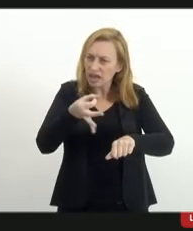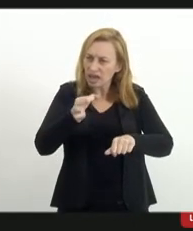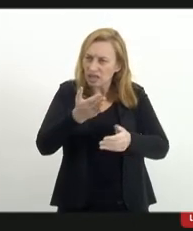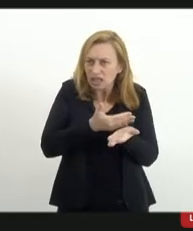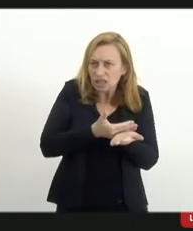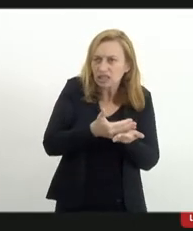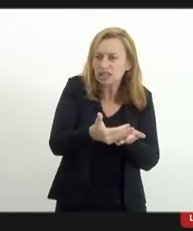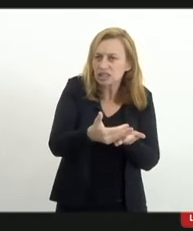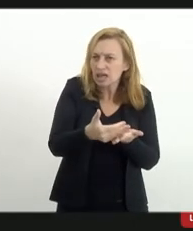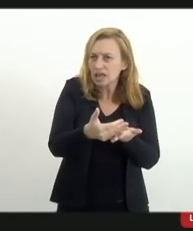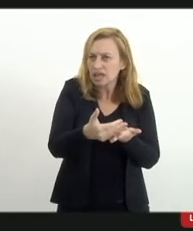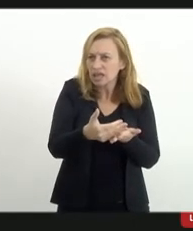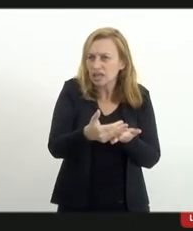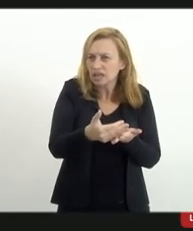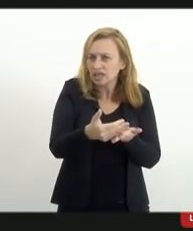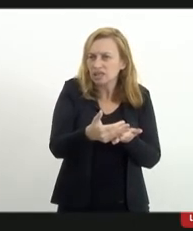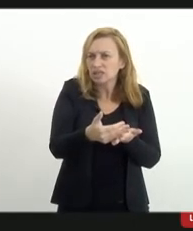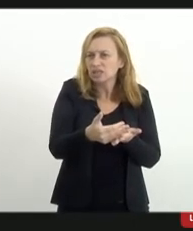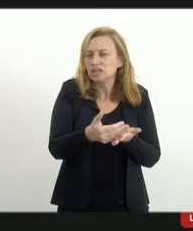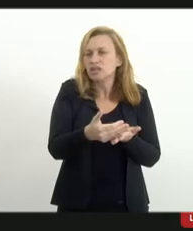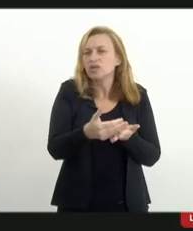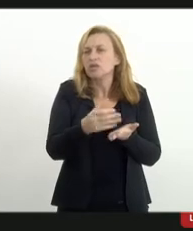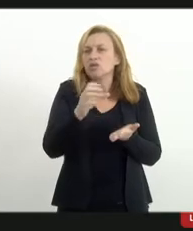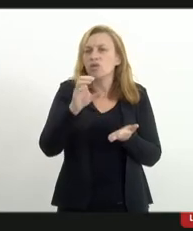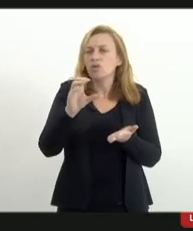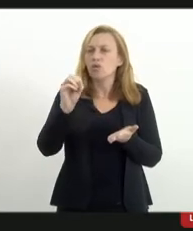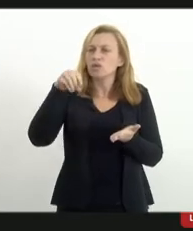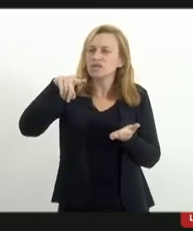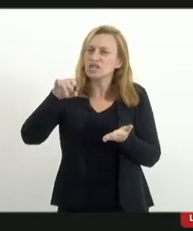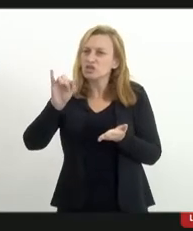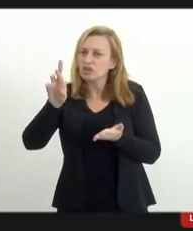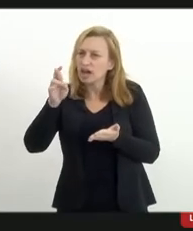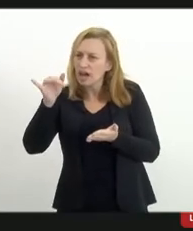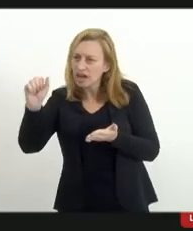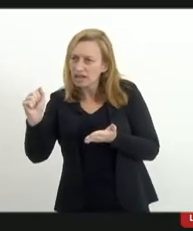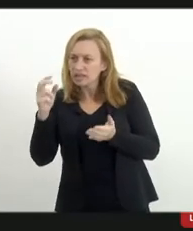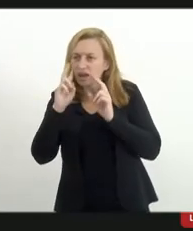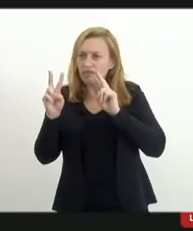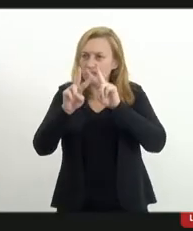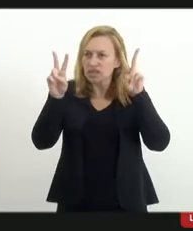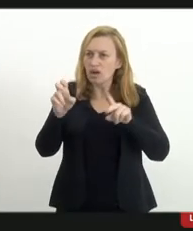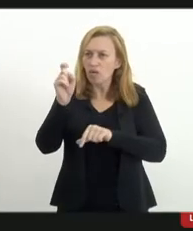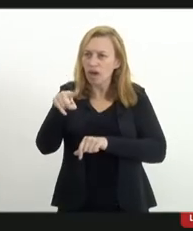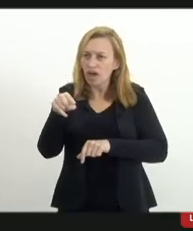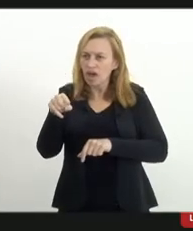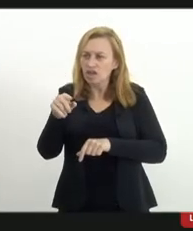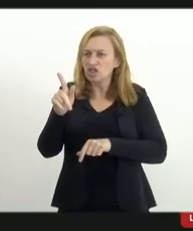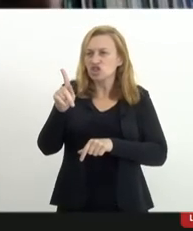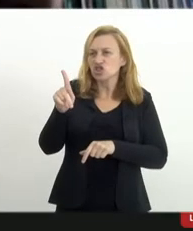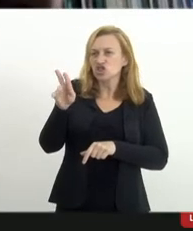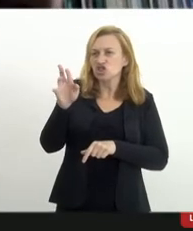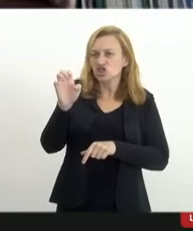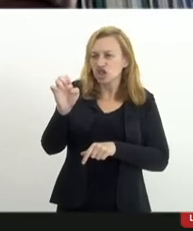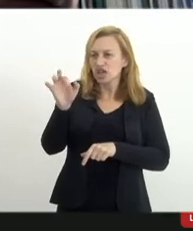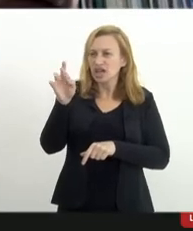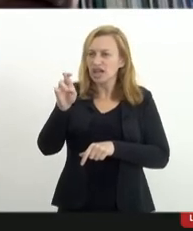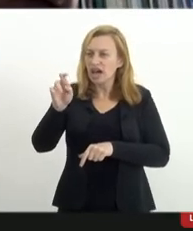termo inicial, para as concessionárias, na visão das concessionárias, seria o fato gerador,